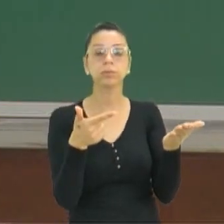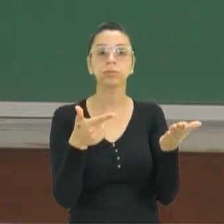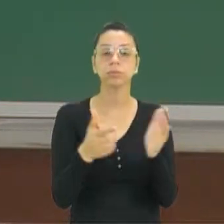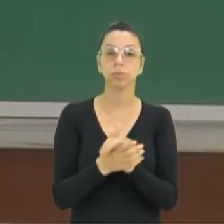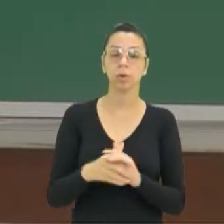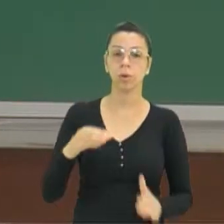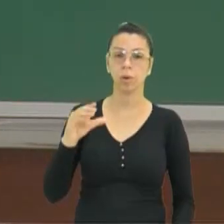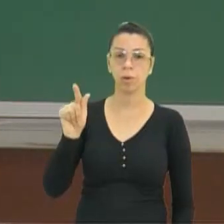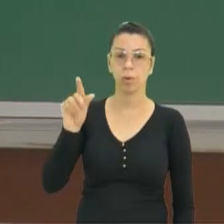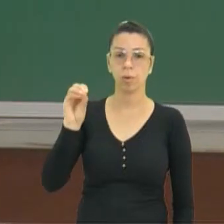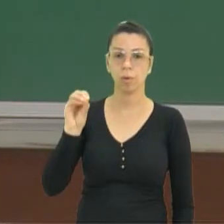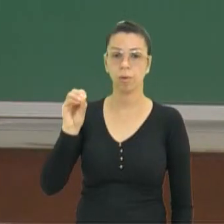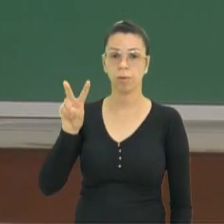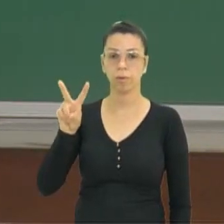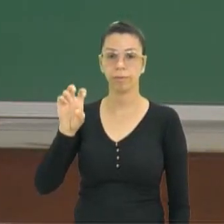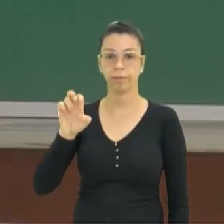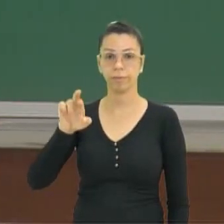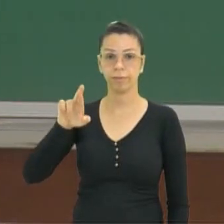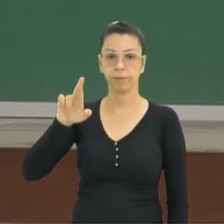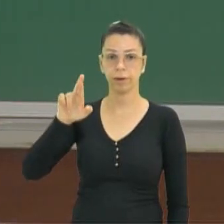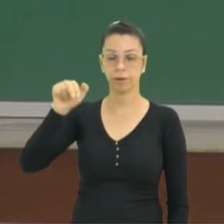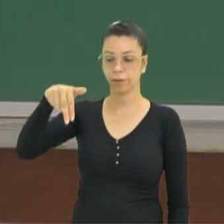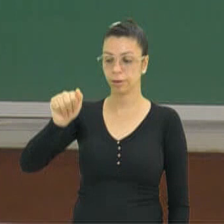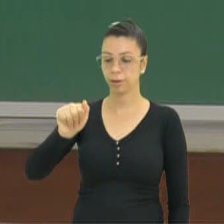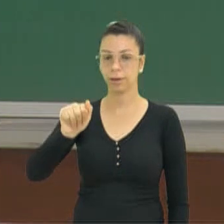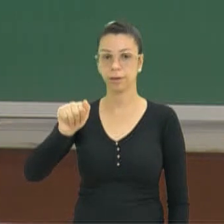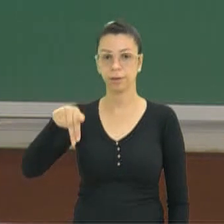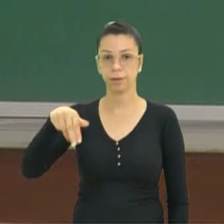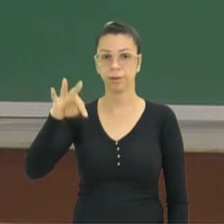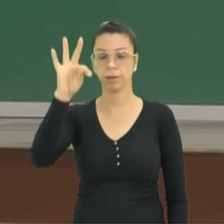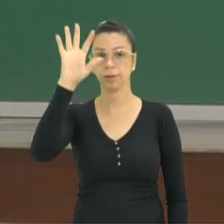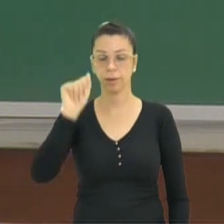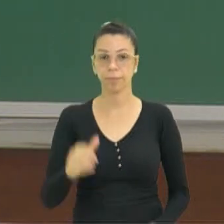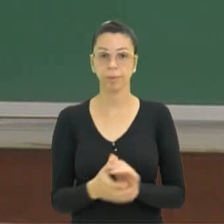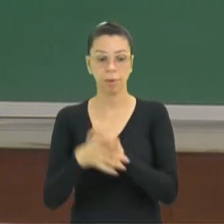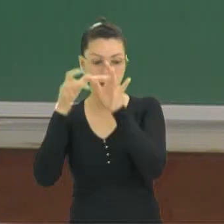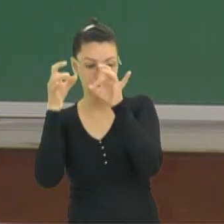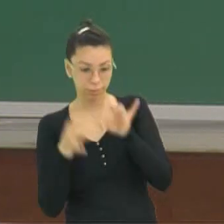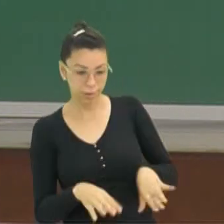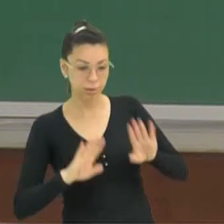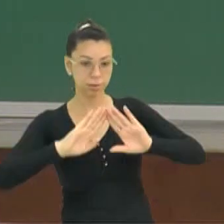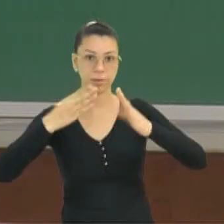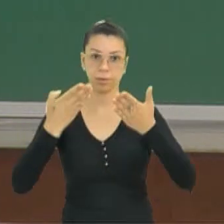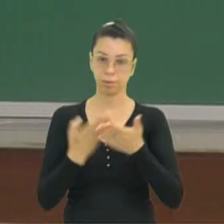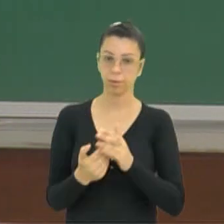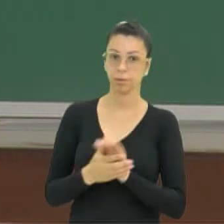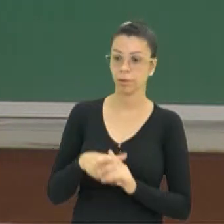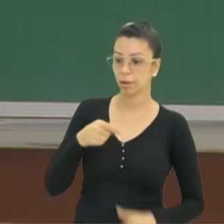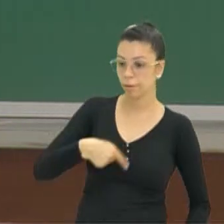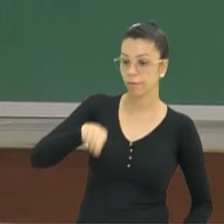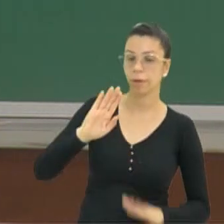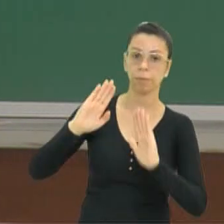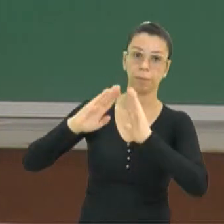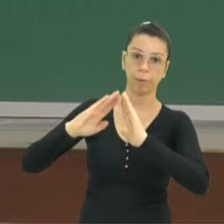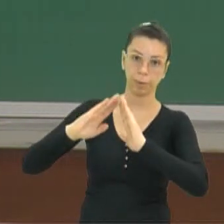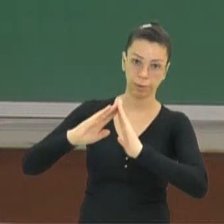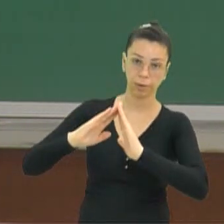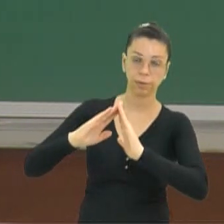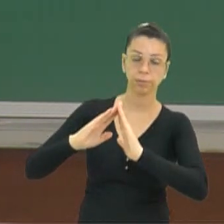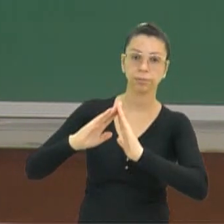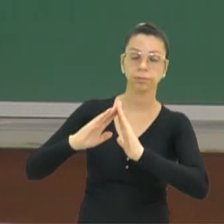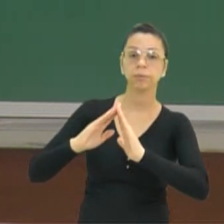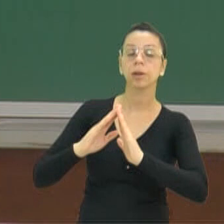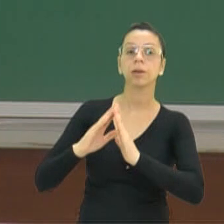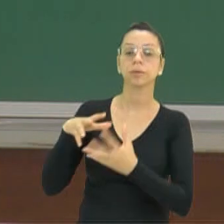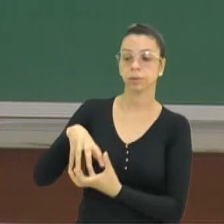contratada pela Mrs. Fairfax. Daí ela deixa a escola e vai morar na casa dessa senhora. Lá